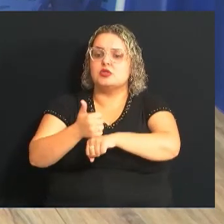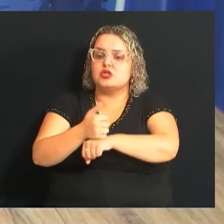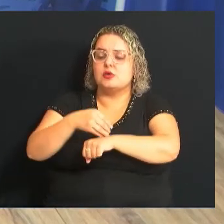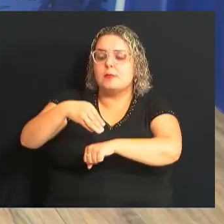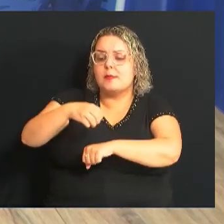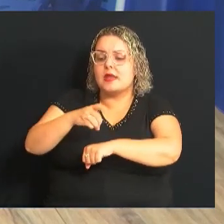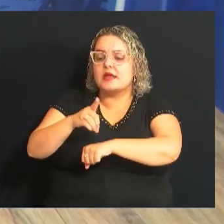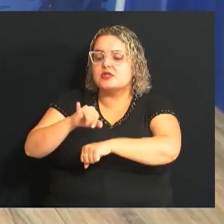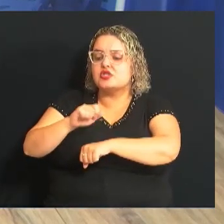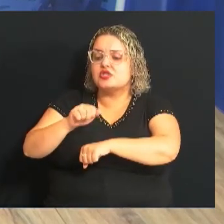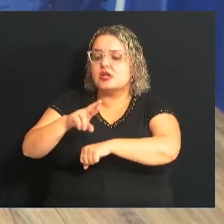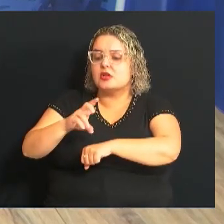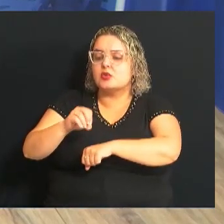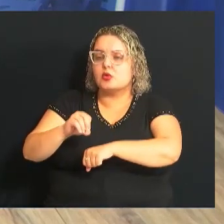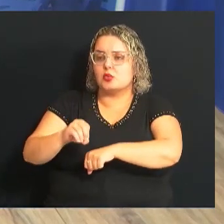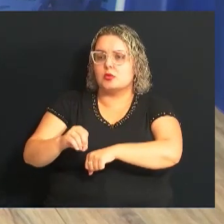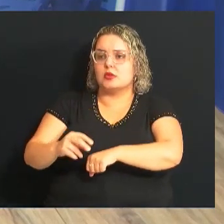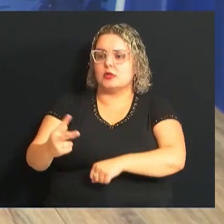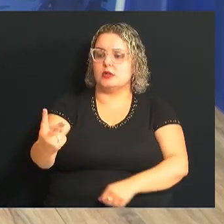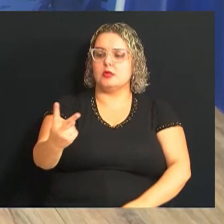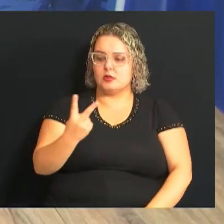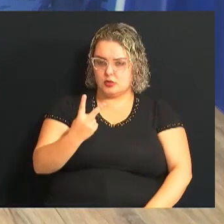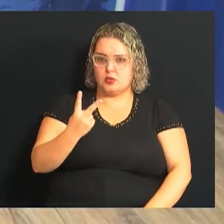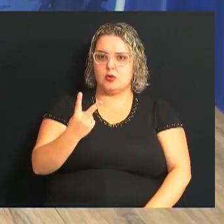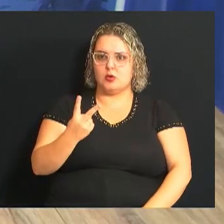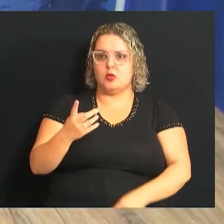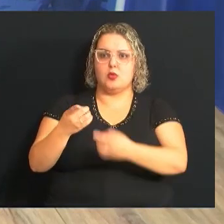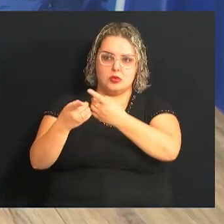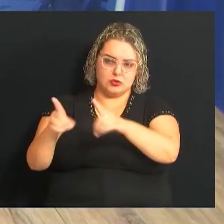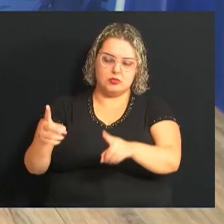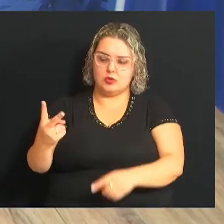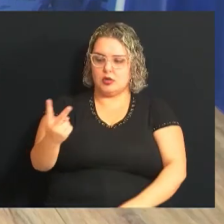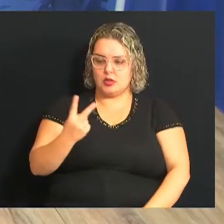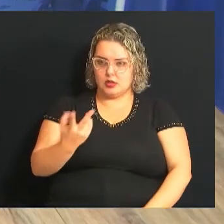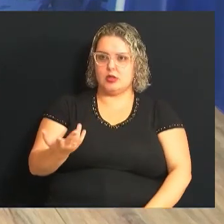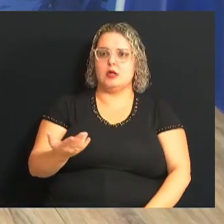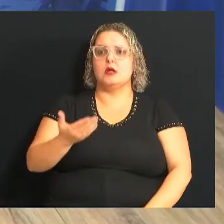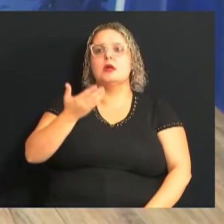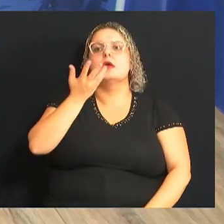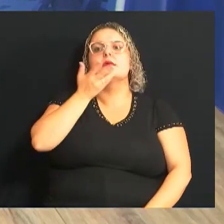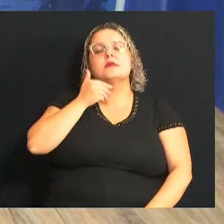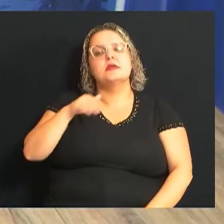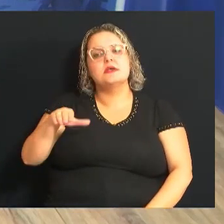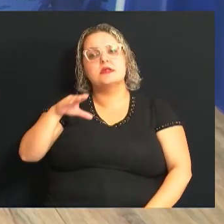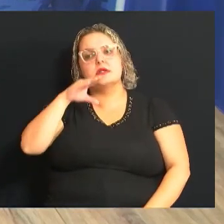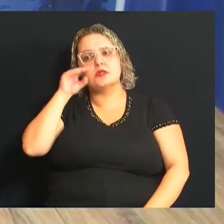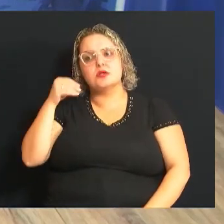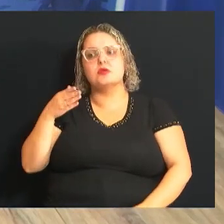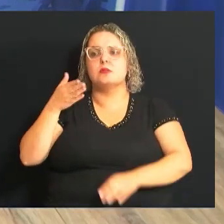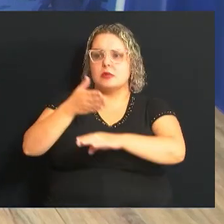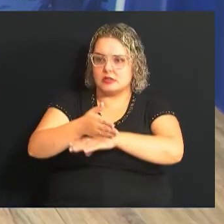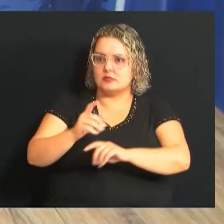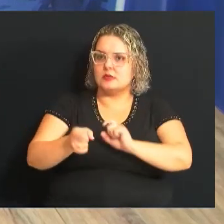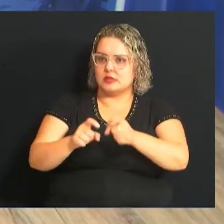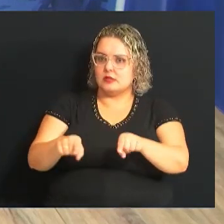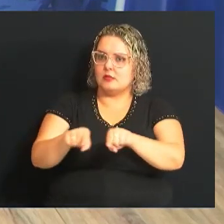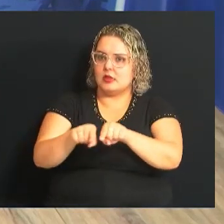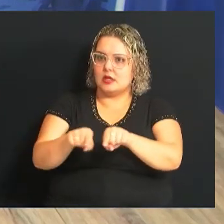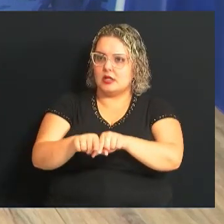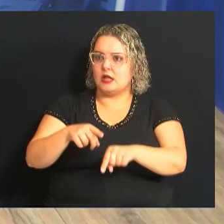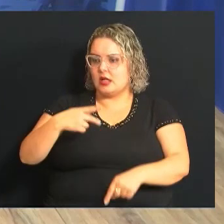que chega um casal, tem um momento que a criança ou adolescente participa dessa reunião também, a sua tomada